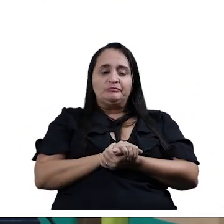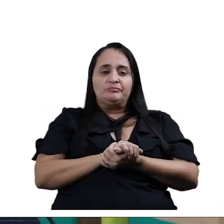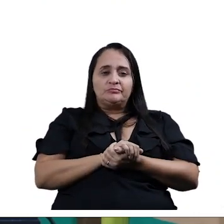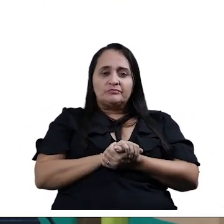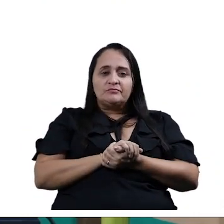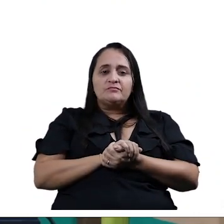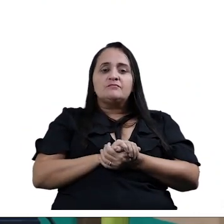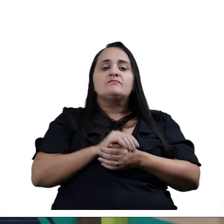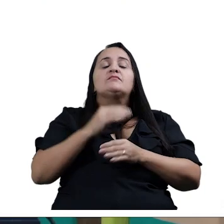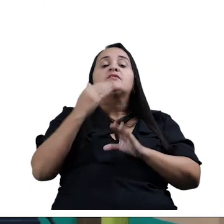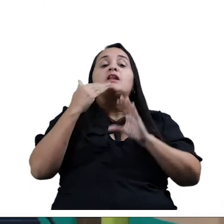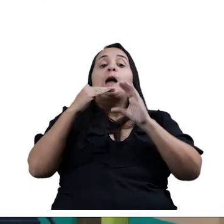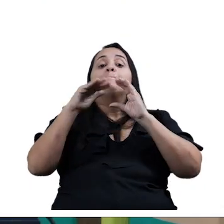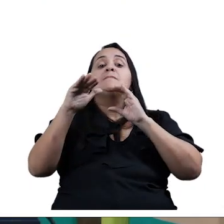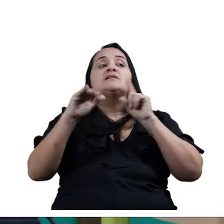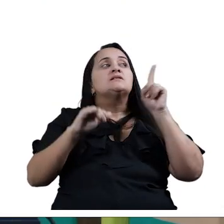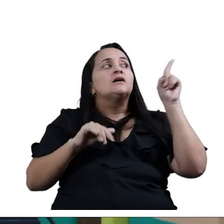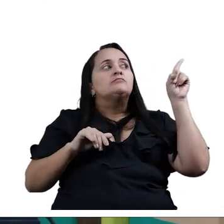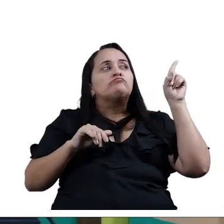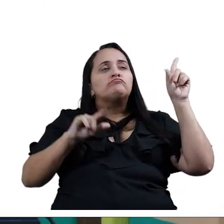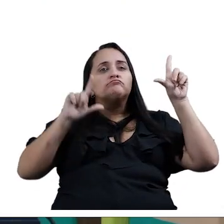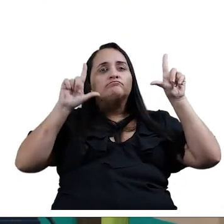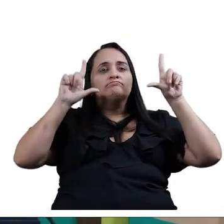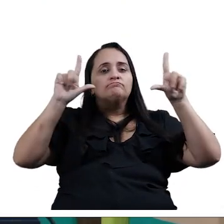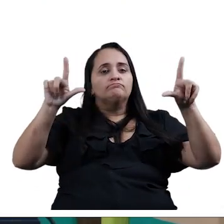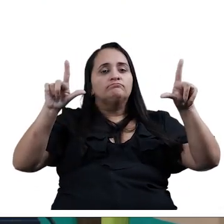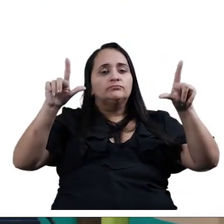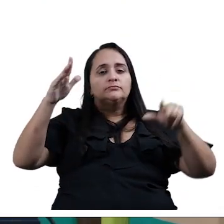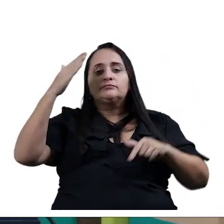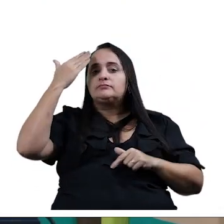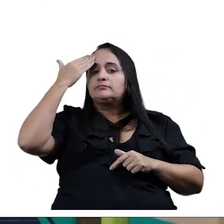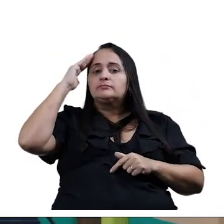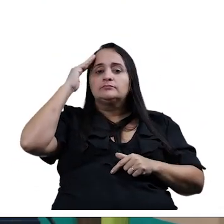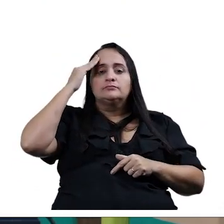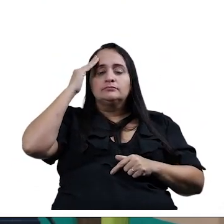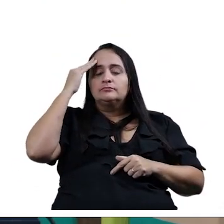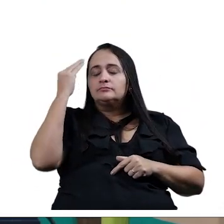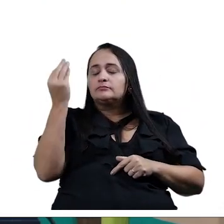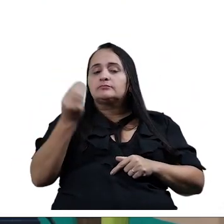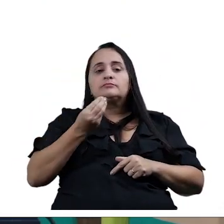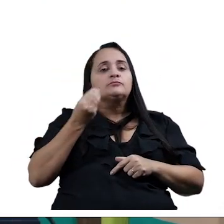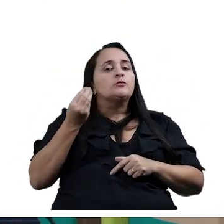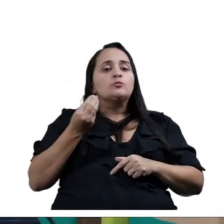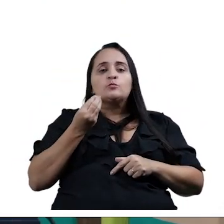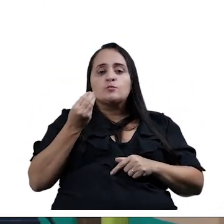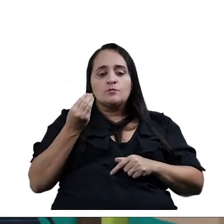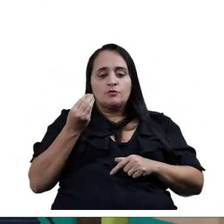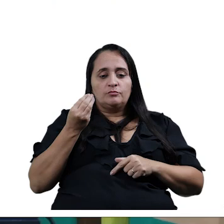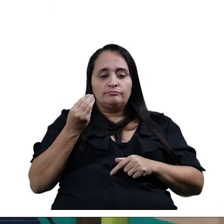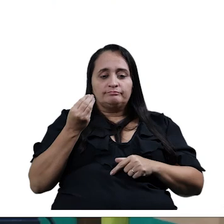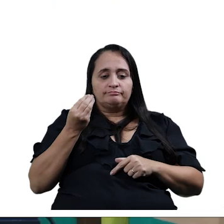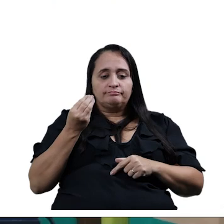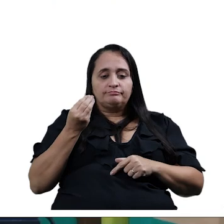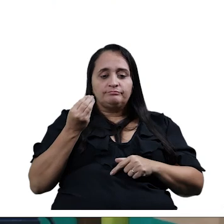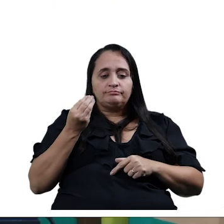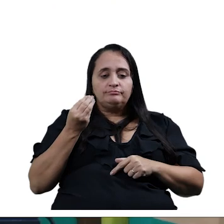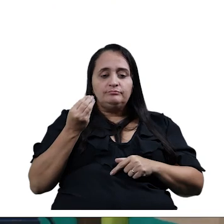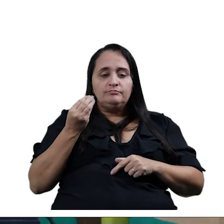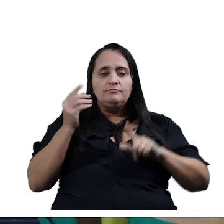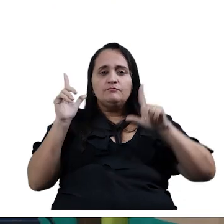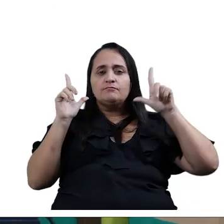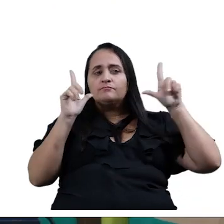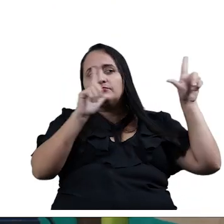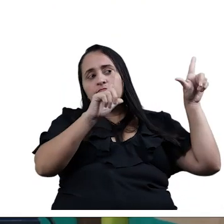Complicado, hein? A mensagem do cartaz pode ser entendida como, ou seja, o que